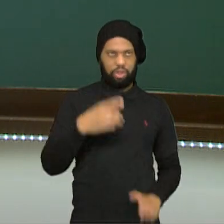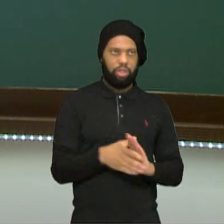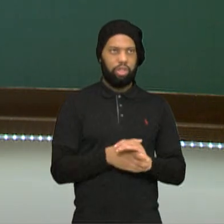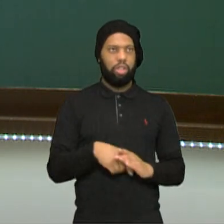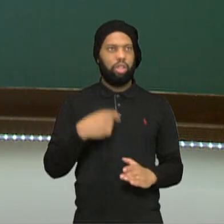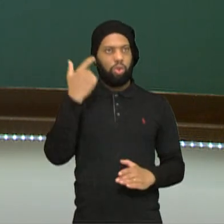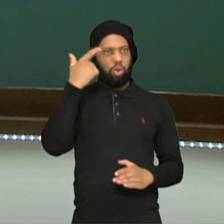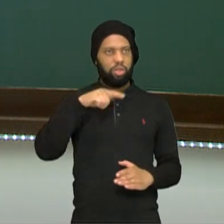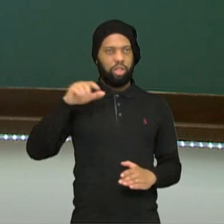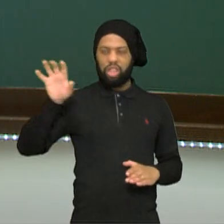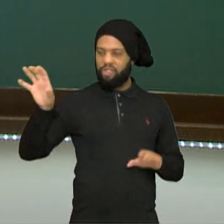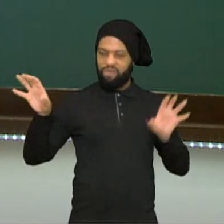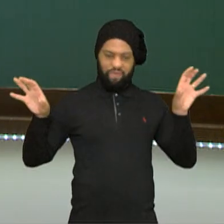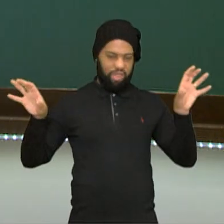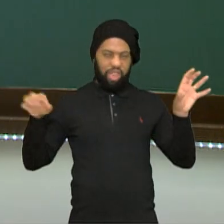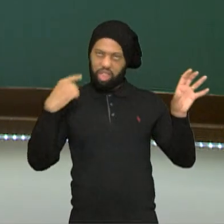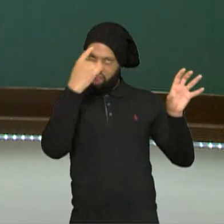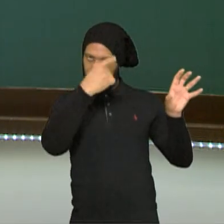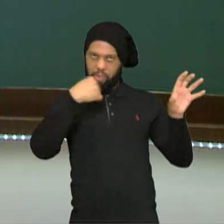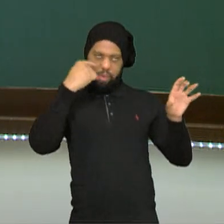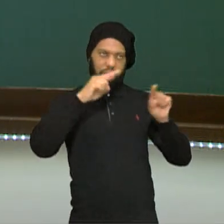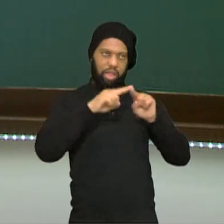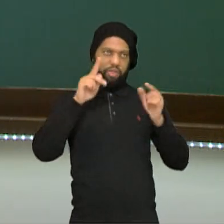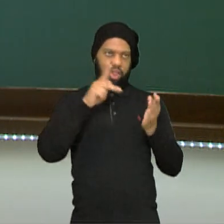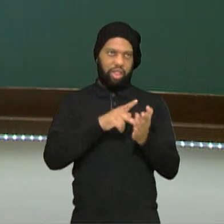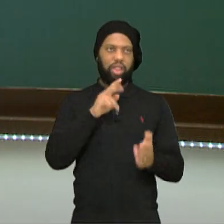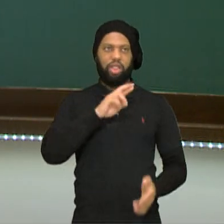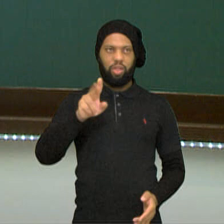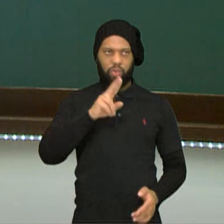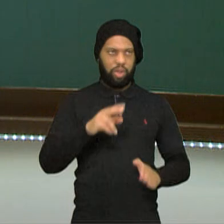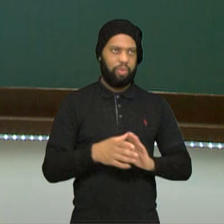as duas cabeças dela, mas não é uma forma realista.